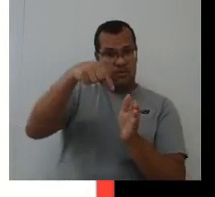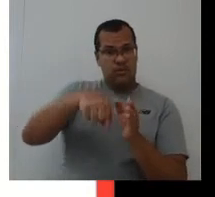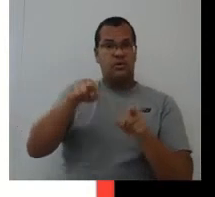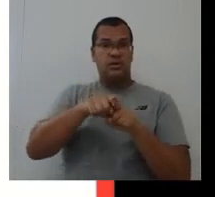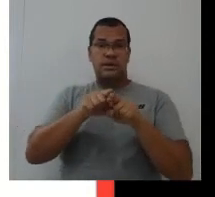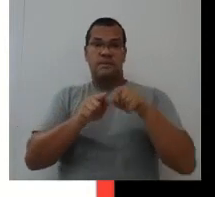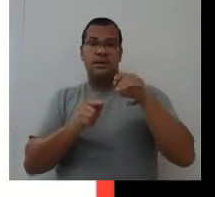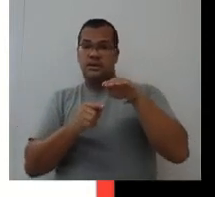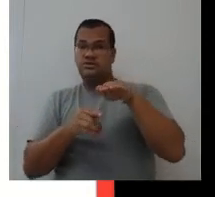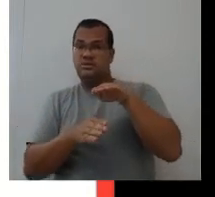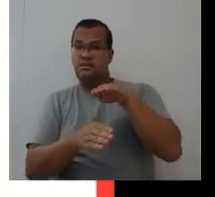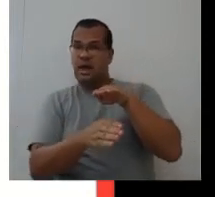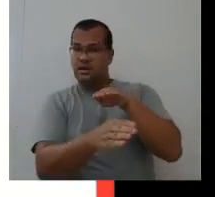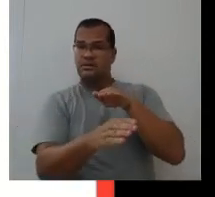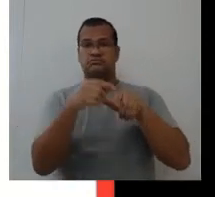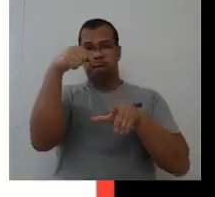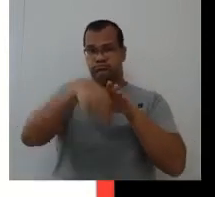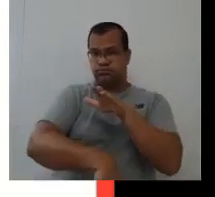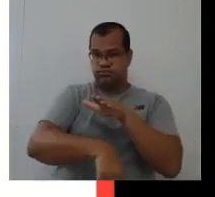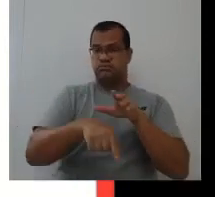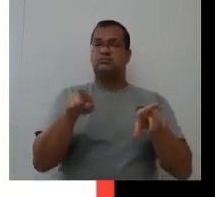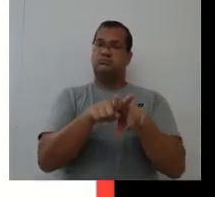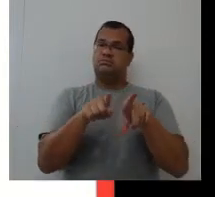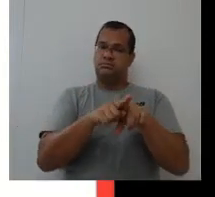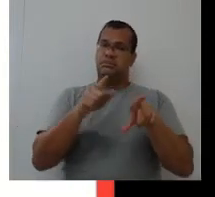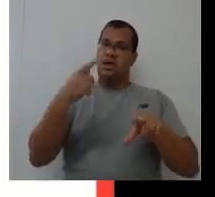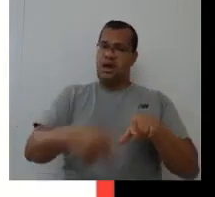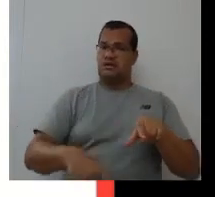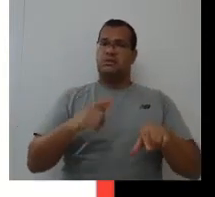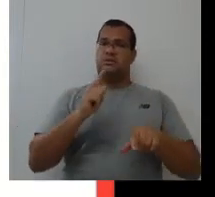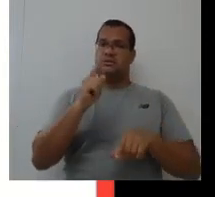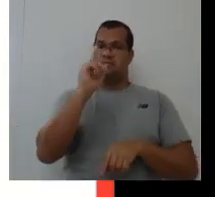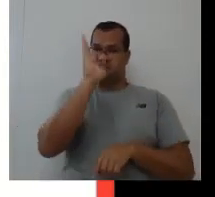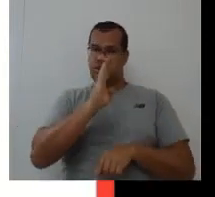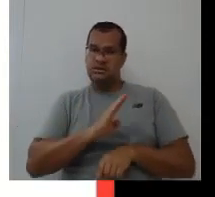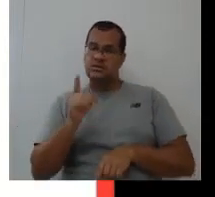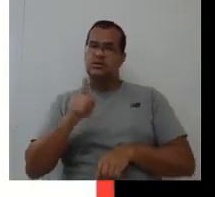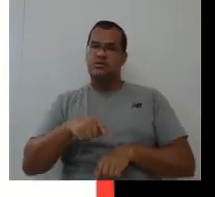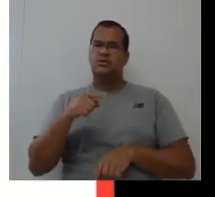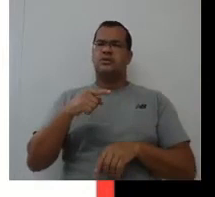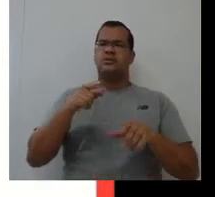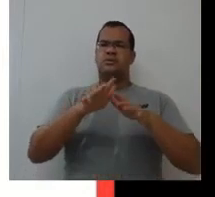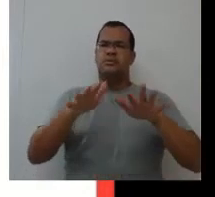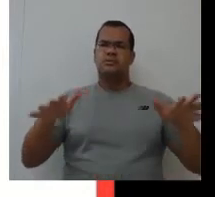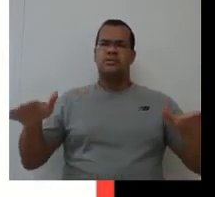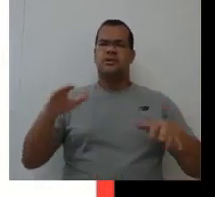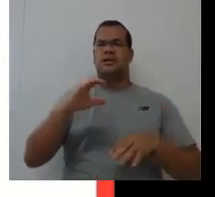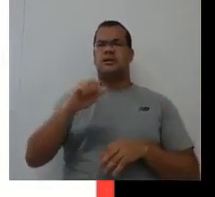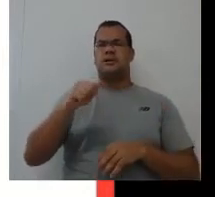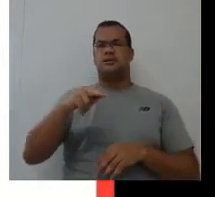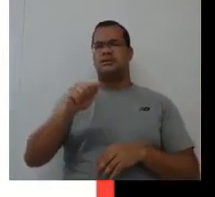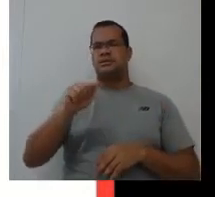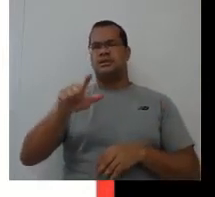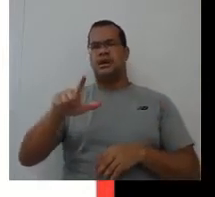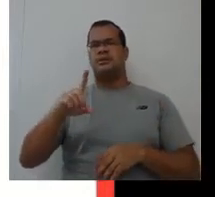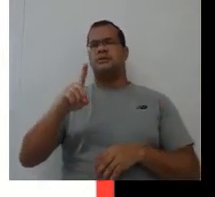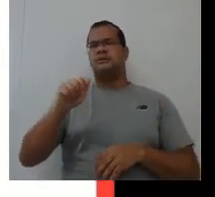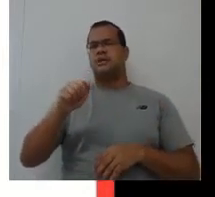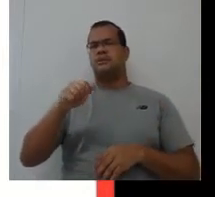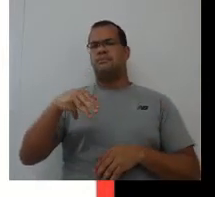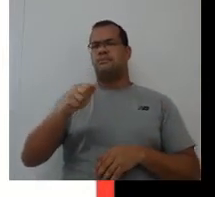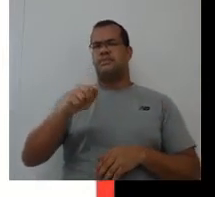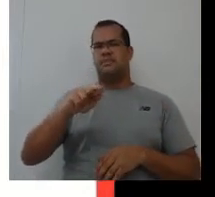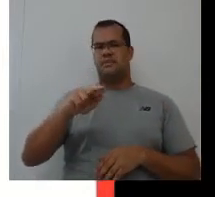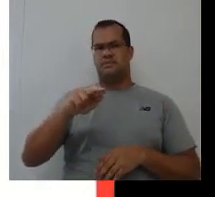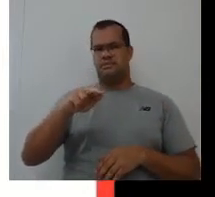momento anterior. Neste caso do Brasil, foi no Canal da Mancha e no Mar Mediterrâneo, os seus navios bombardeados. O